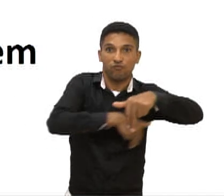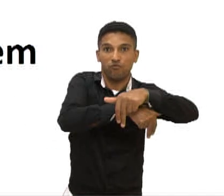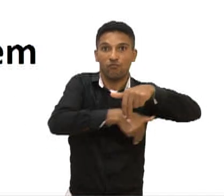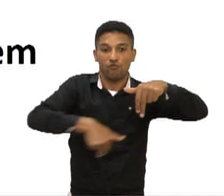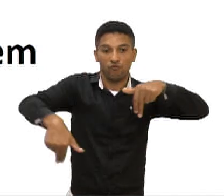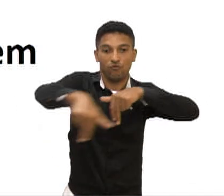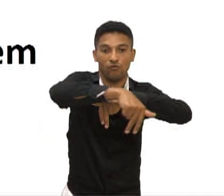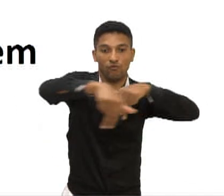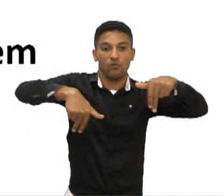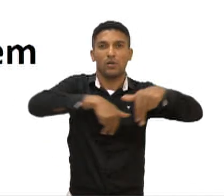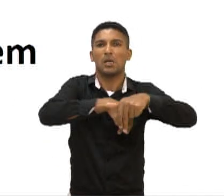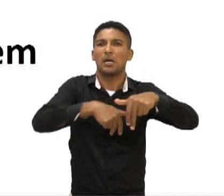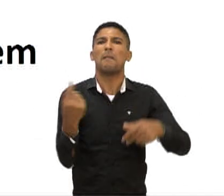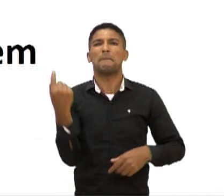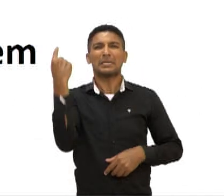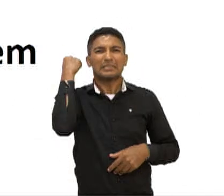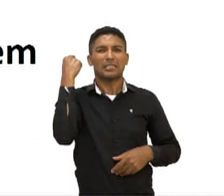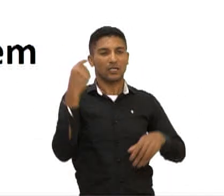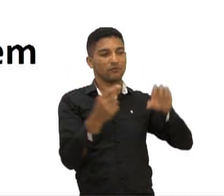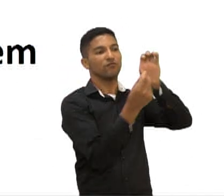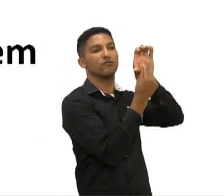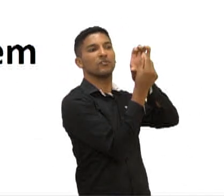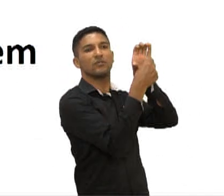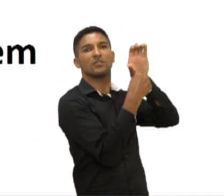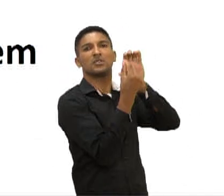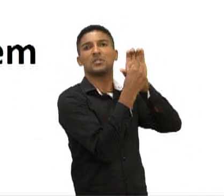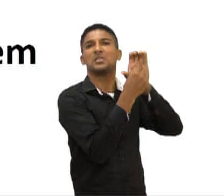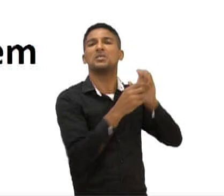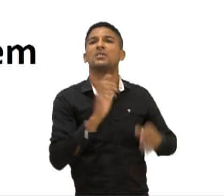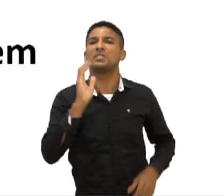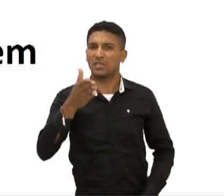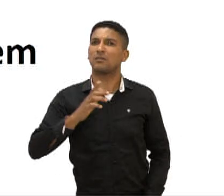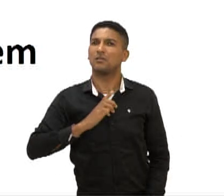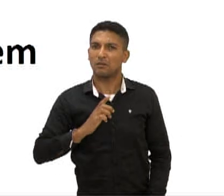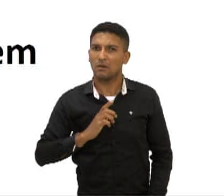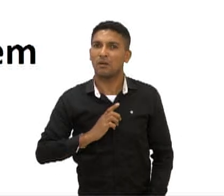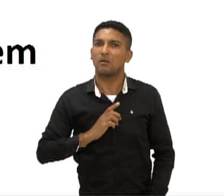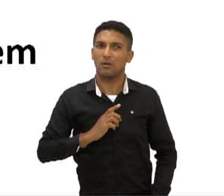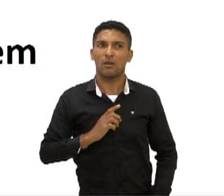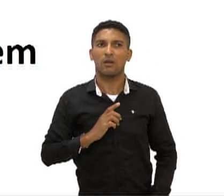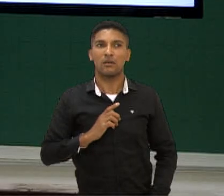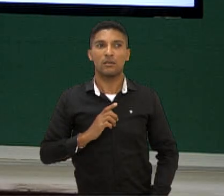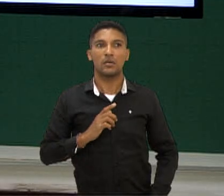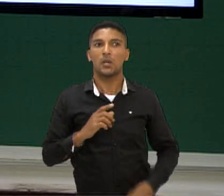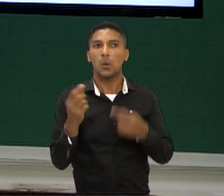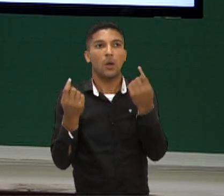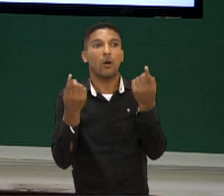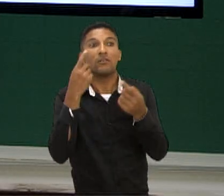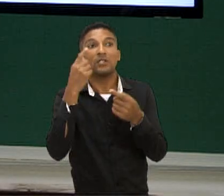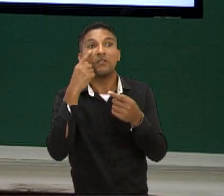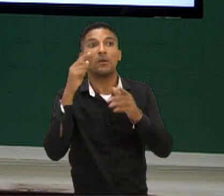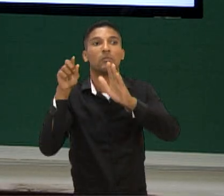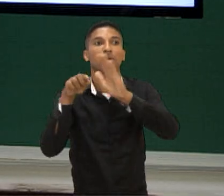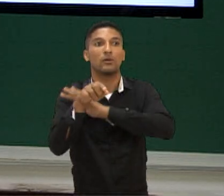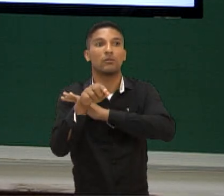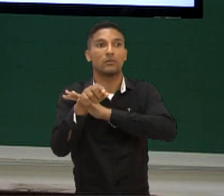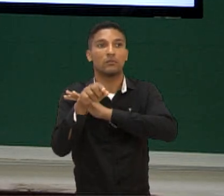humanos desenvolvessem esse tipo de manifestação? Vocês podem fazer anotações aí no caderno de vocês,